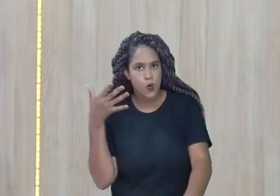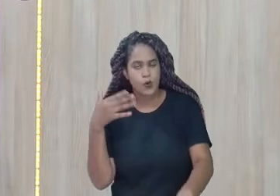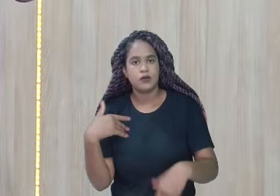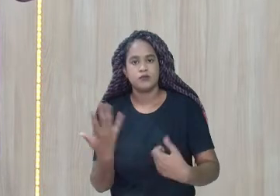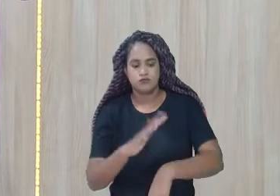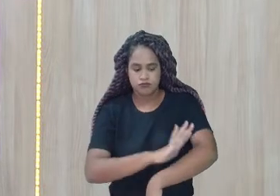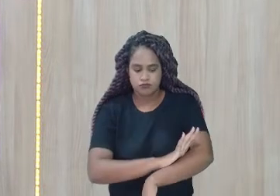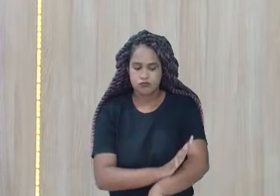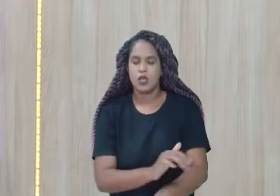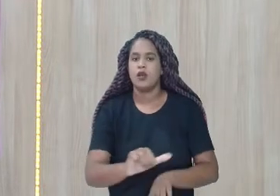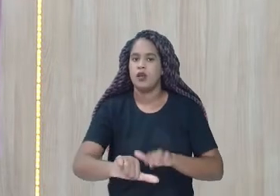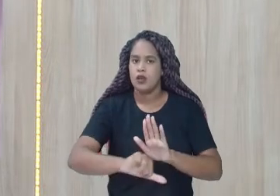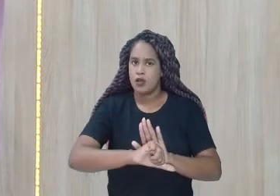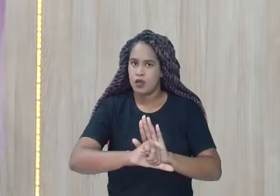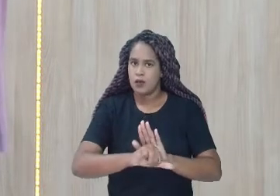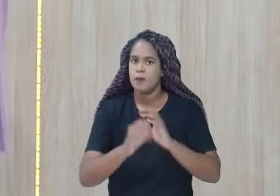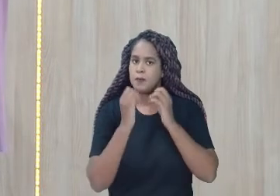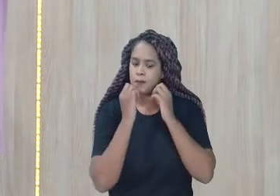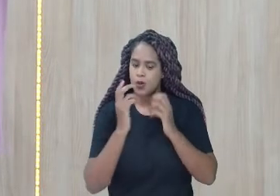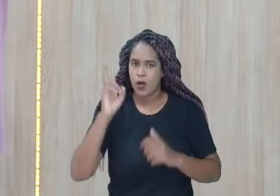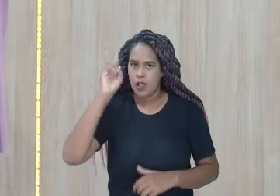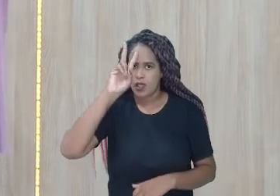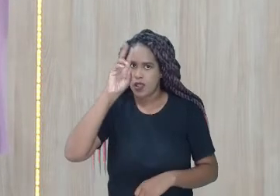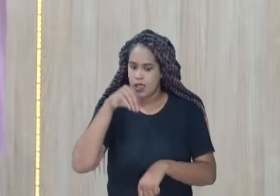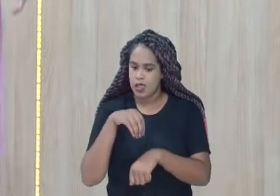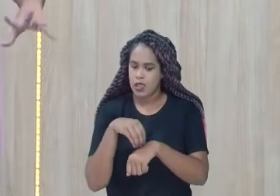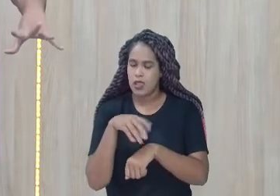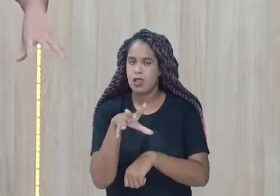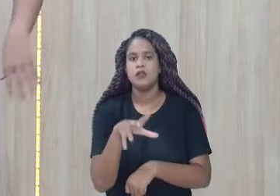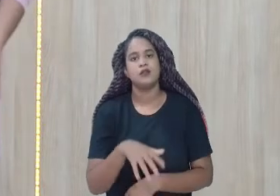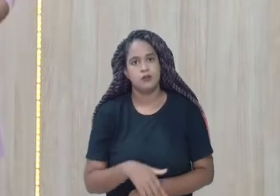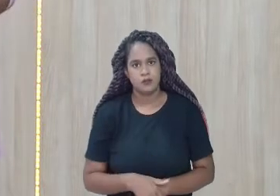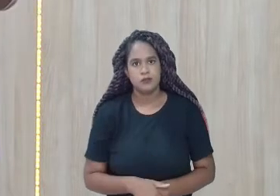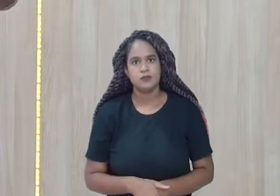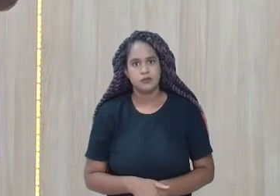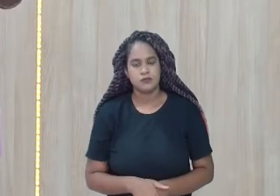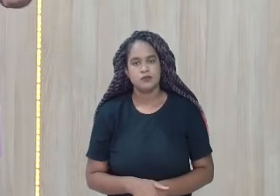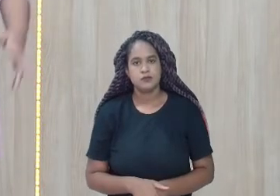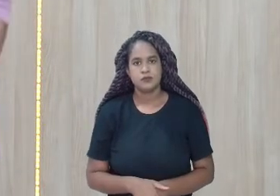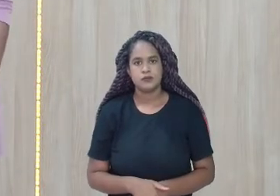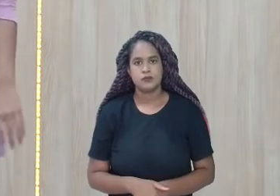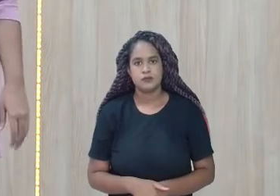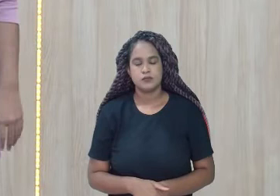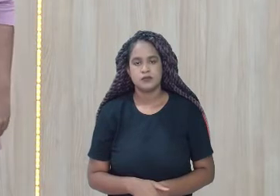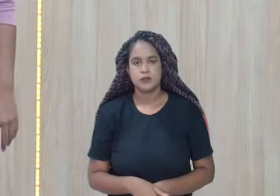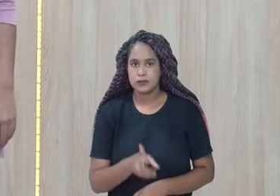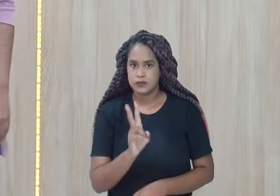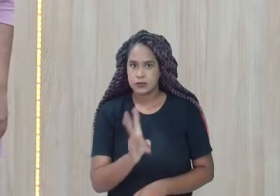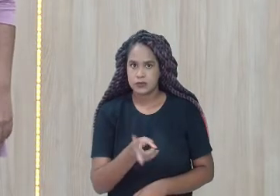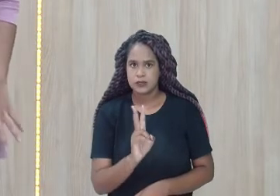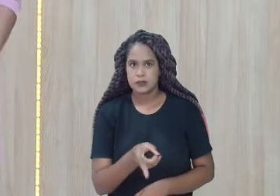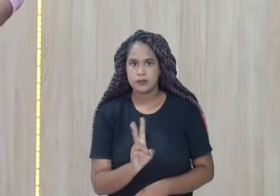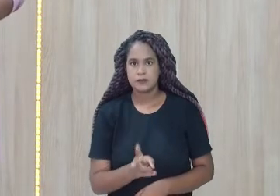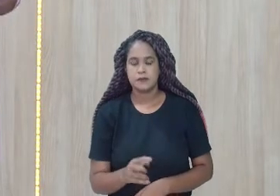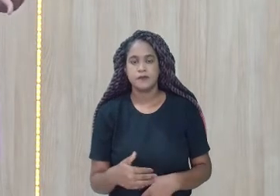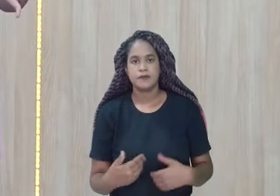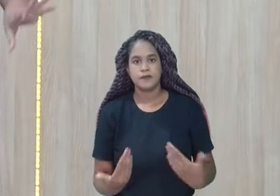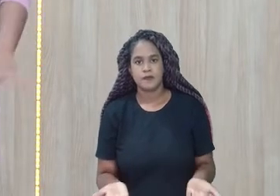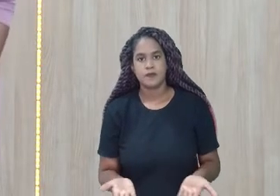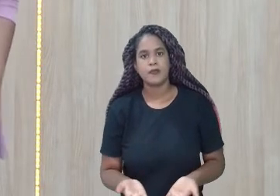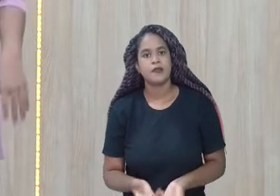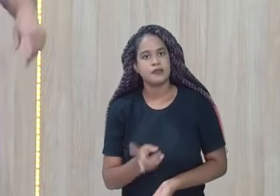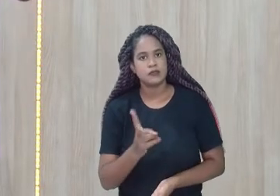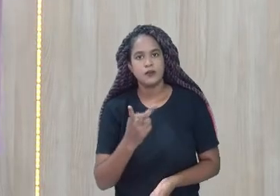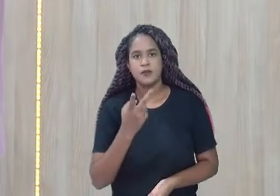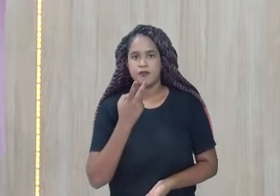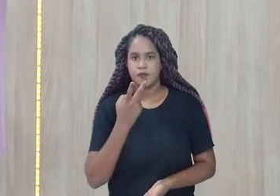racismo é crime, é sempre bom relembrar aqui, né, e reforçar esse nosso apelo que a gente está fazendo durante toda